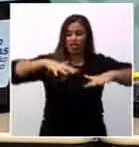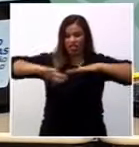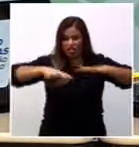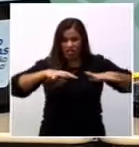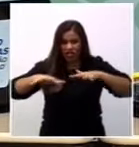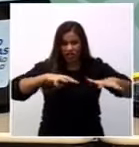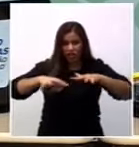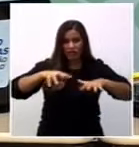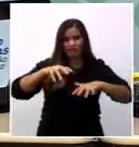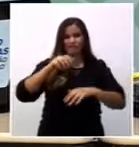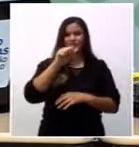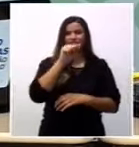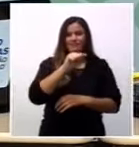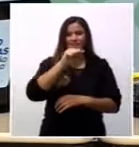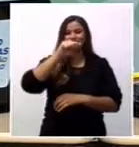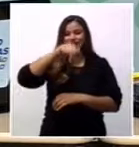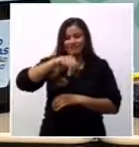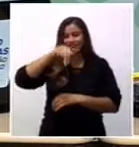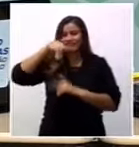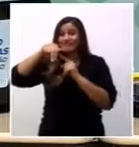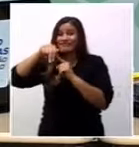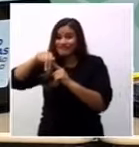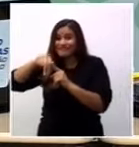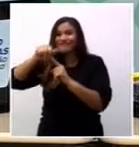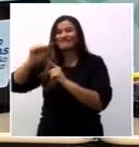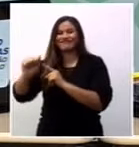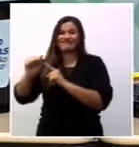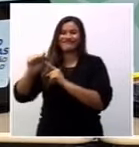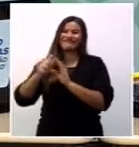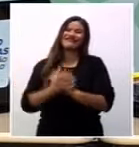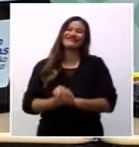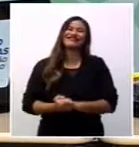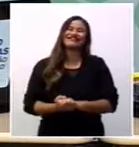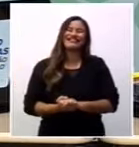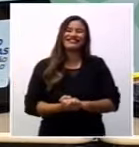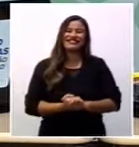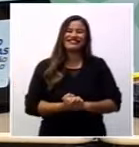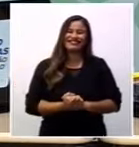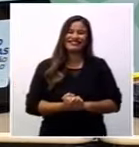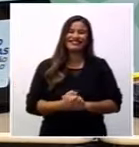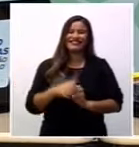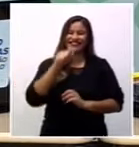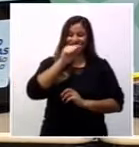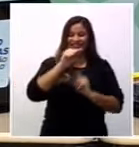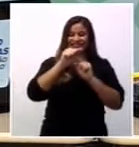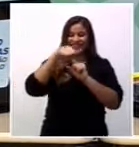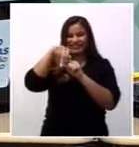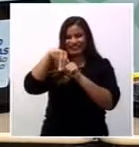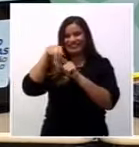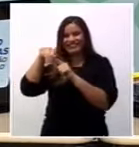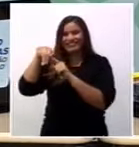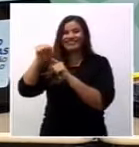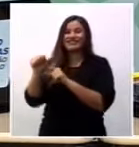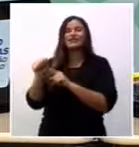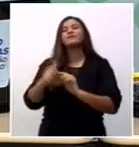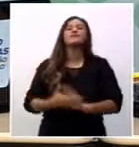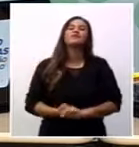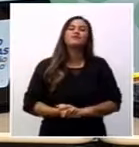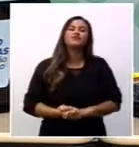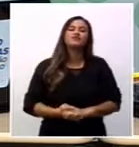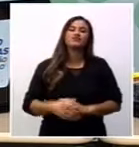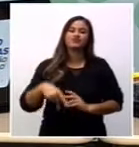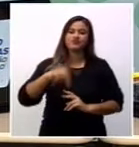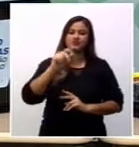Ana com 2 N's, importante ressaltar isso, né? Que vai que tem outras Anas aí assistindo, é a Ana com 2 N's. O Cauã